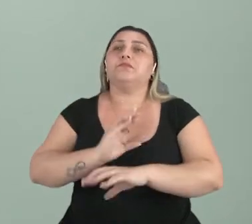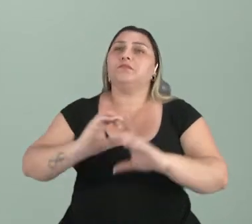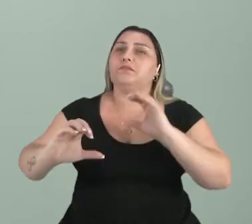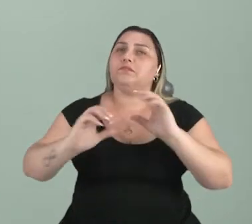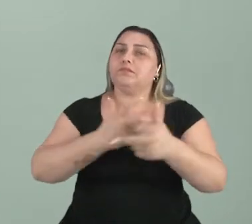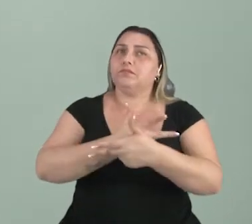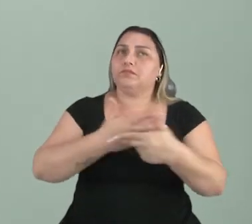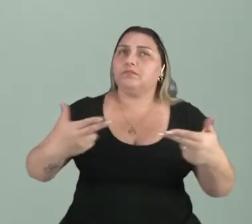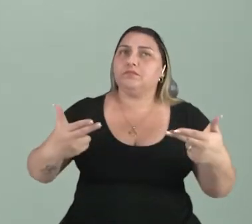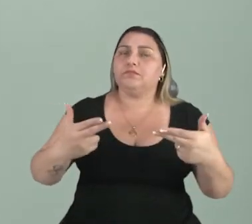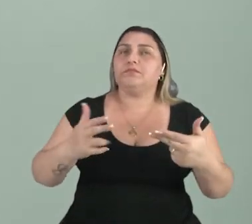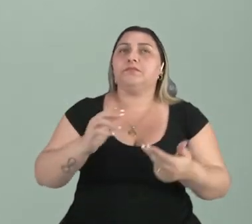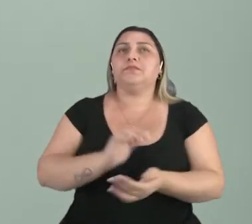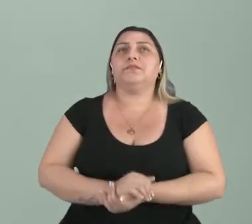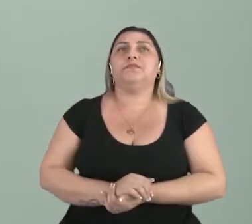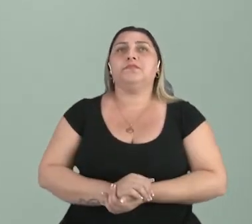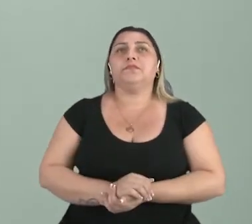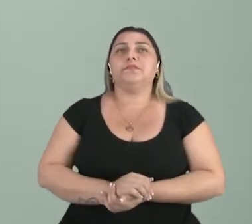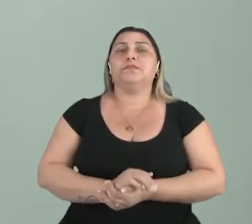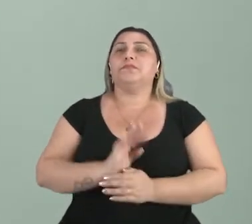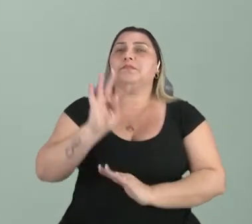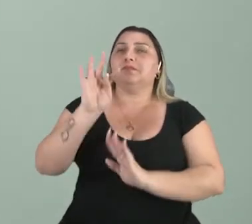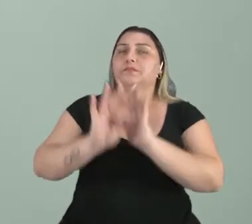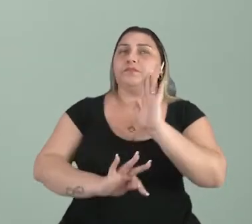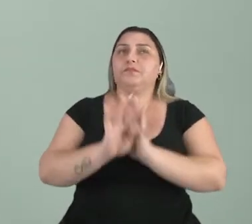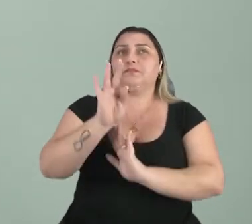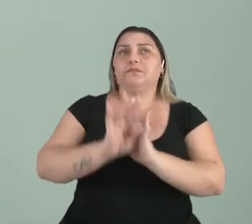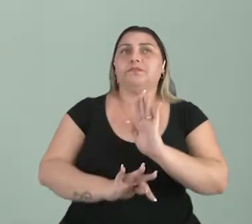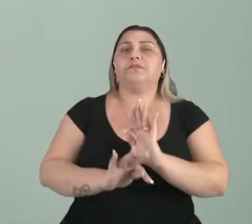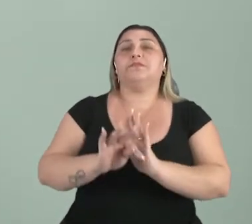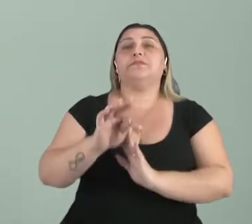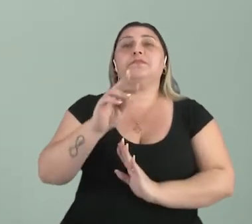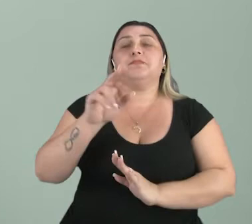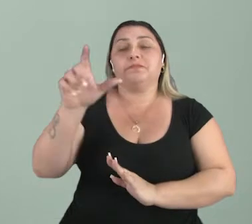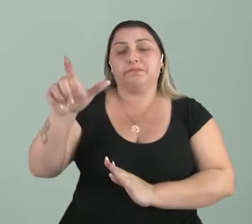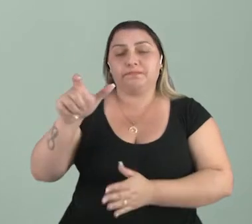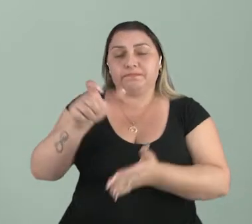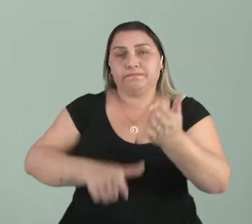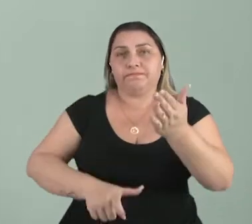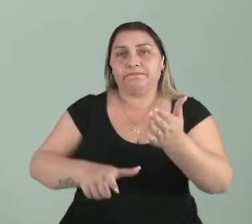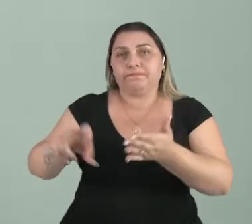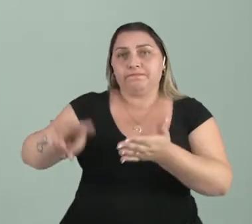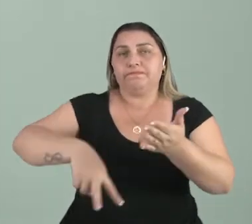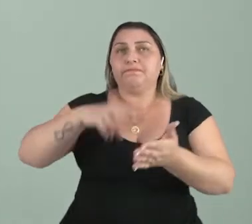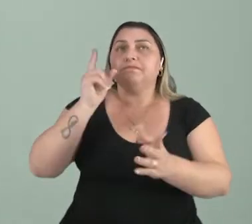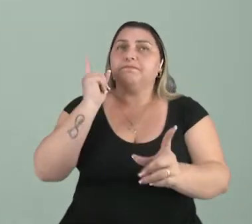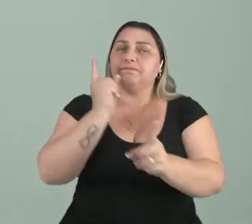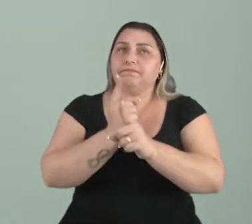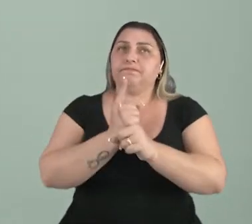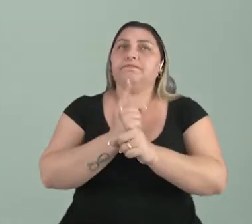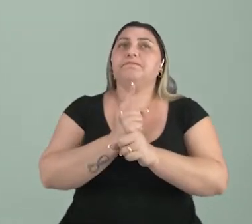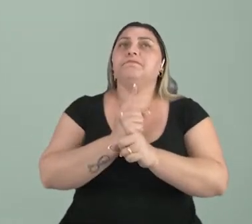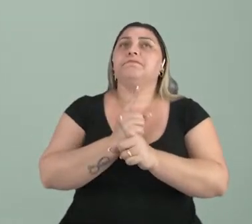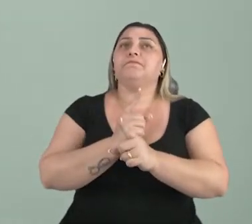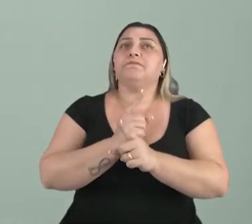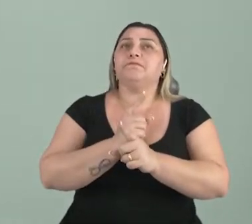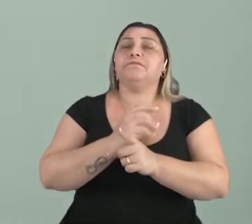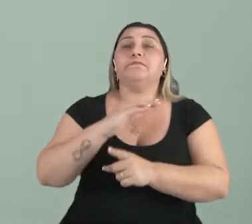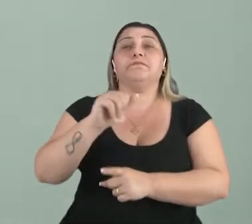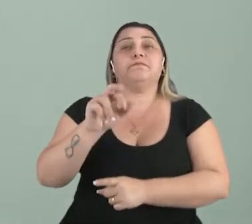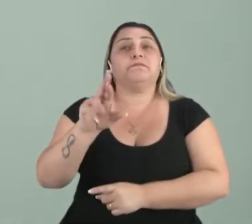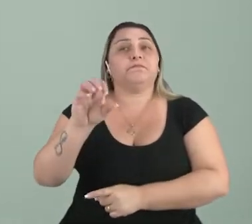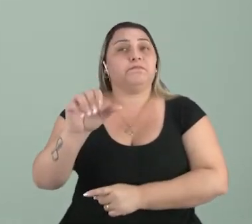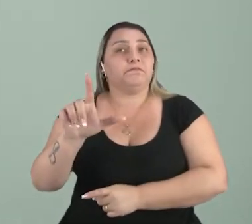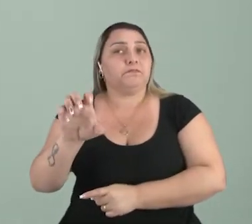de comunicação. Nesse caso, o texto será dirigido ao leitor e, por isso, você pode encontrar expressões como